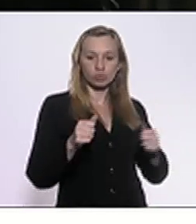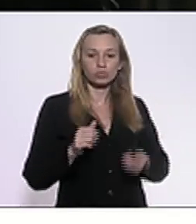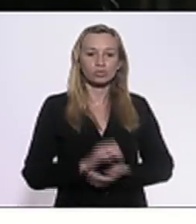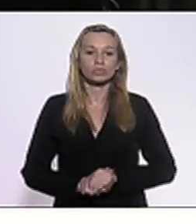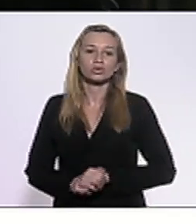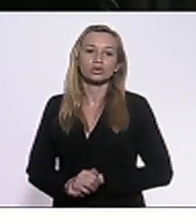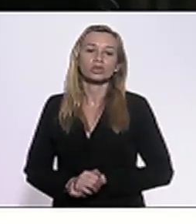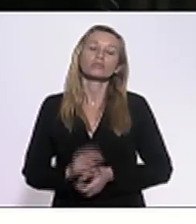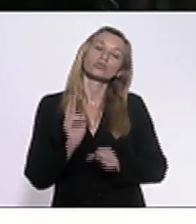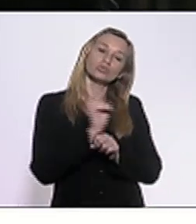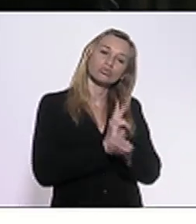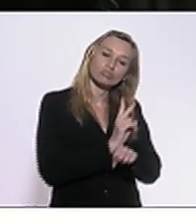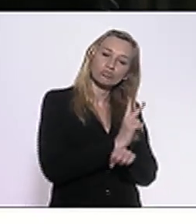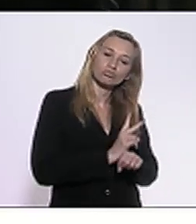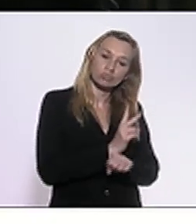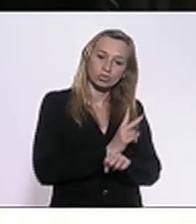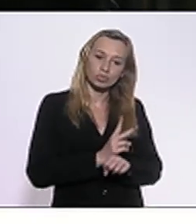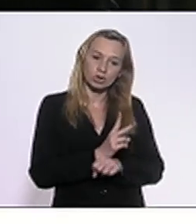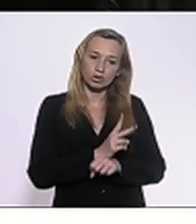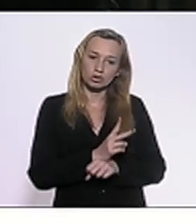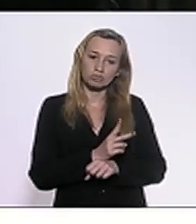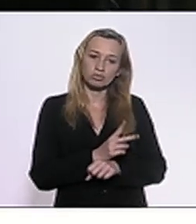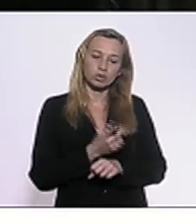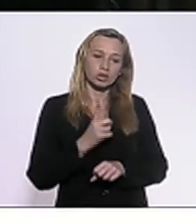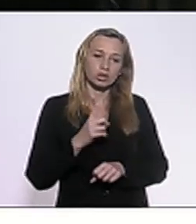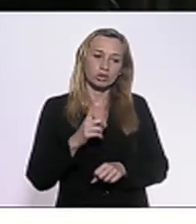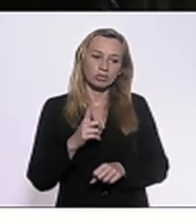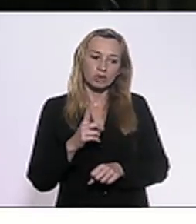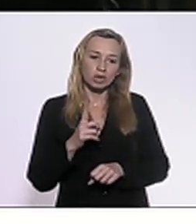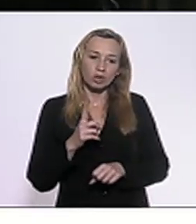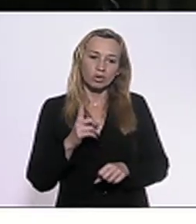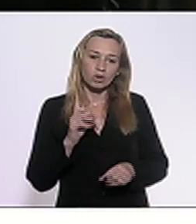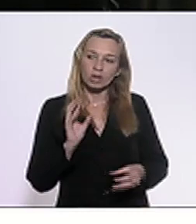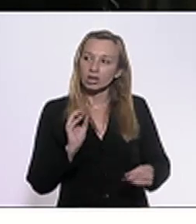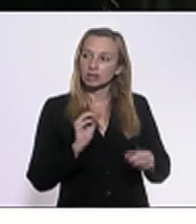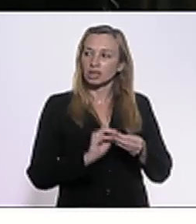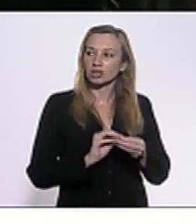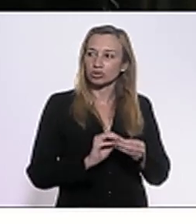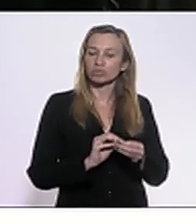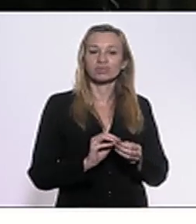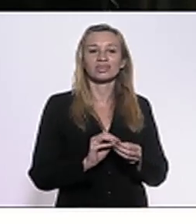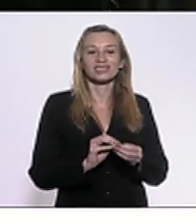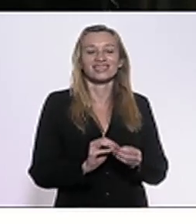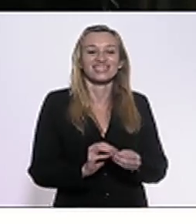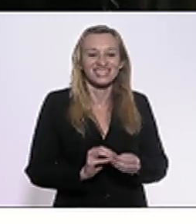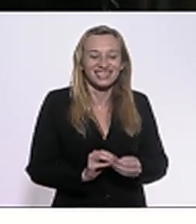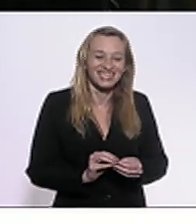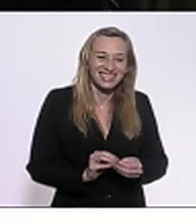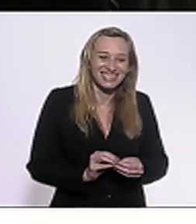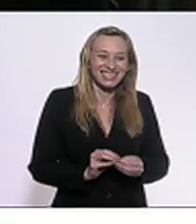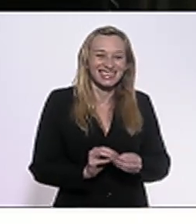Então, se a Procuradoria também não entrar nesse barato, ou entra